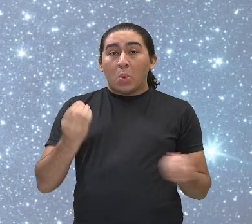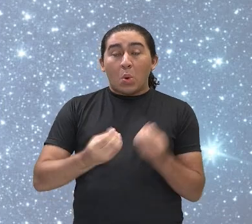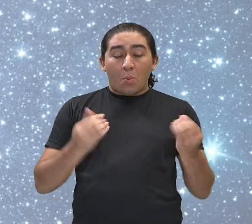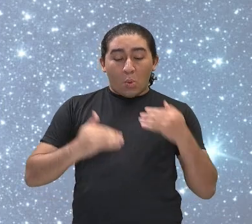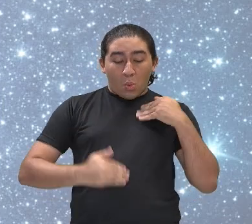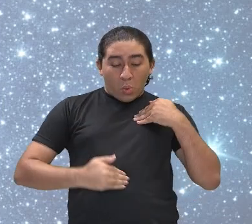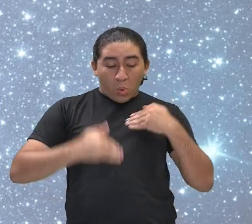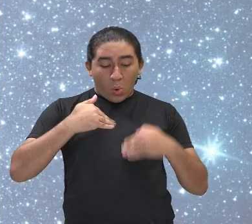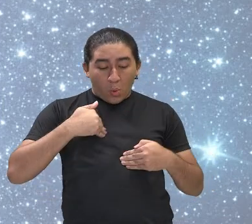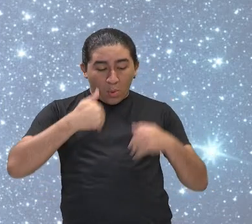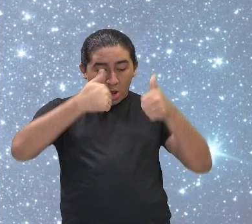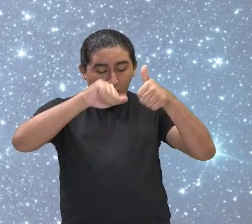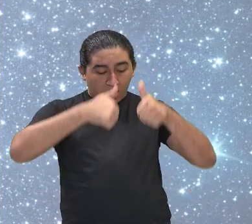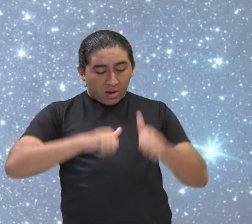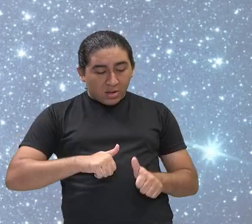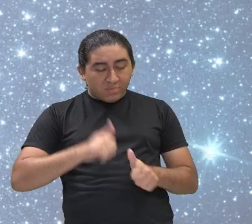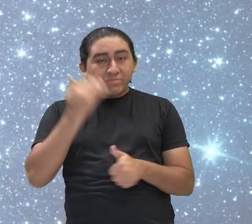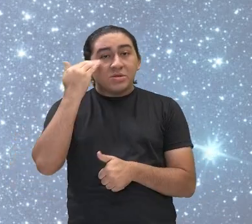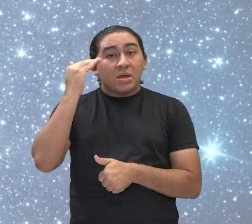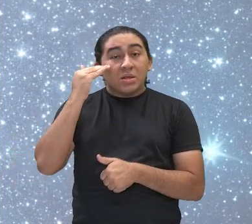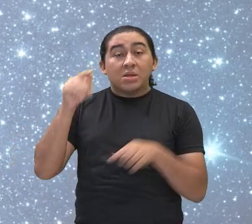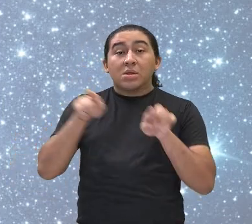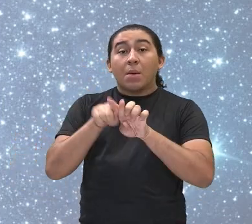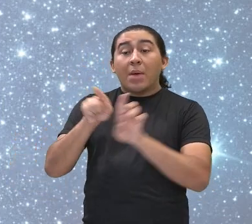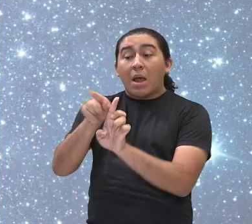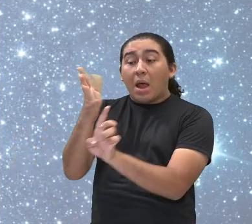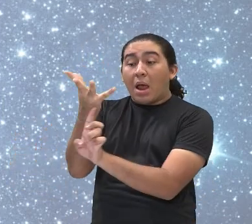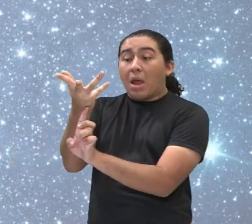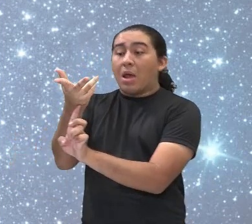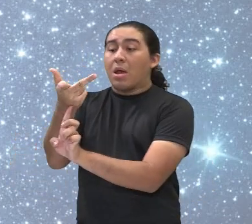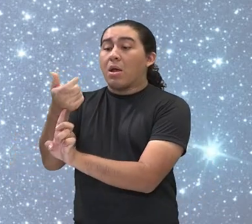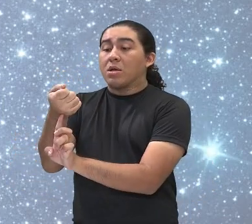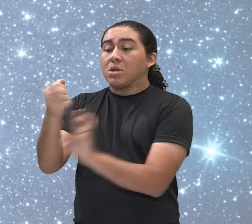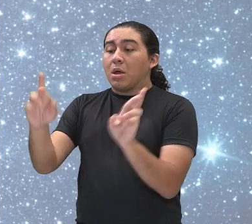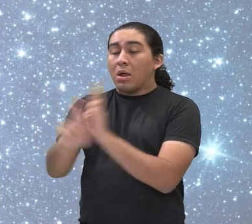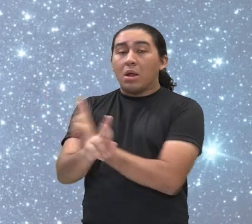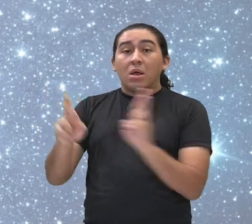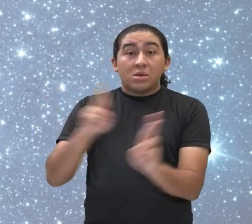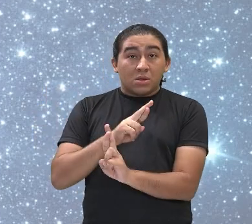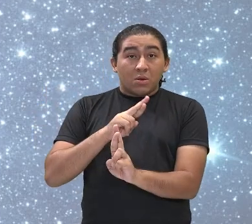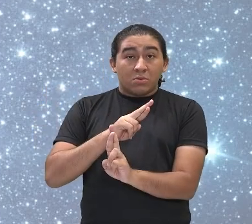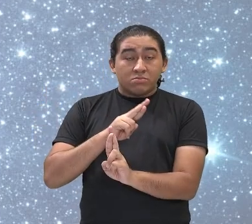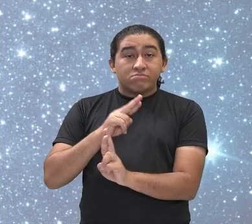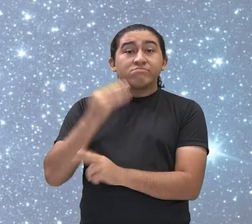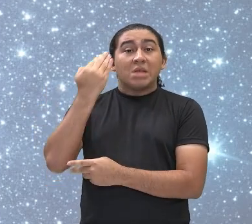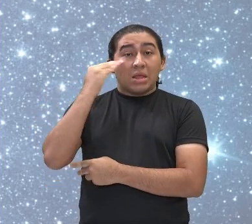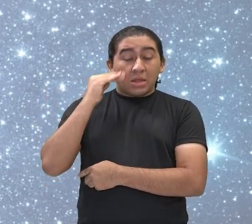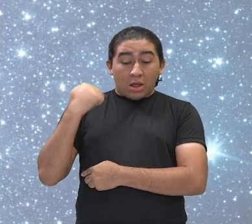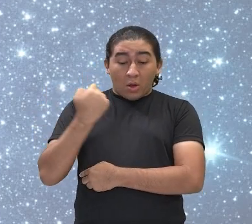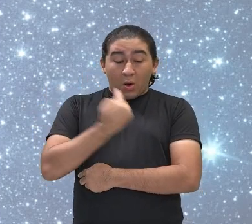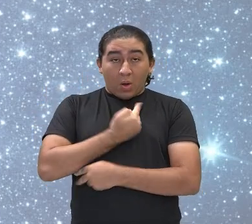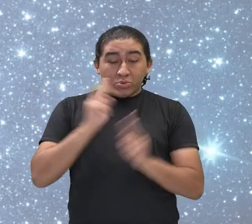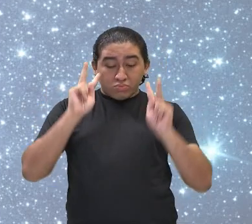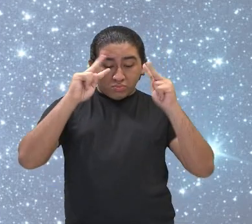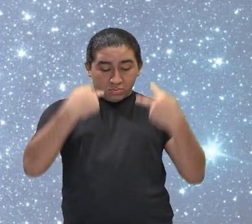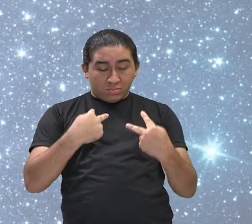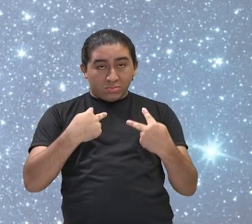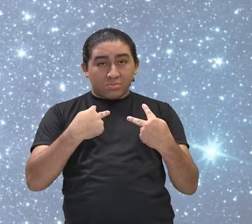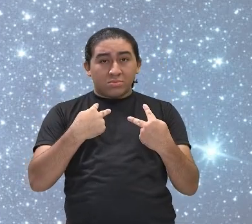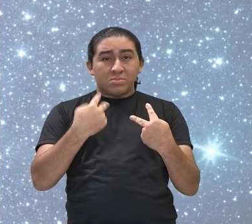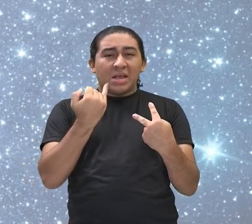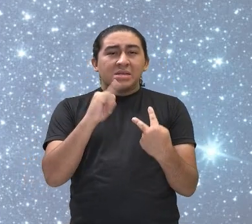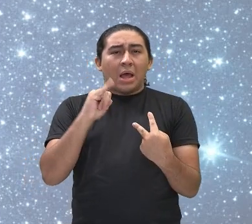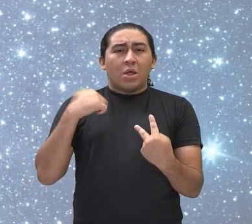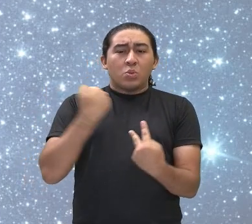de entender a arte, é exatamente de nos entendermos. E quando a gente fala de se